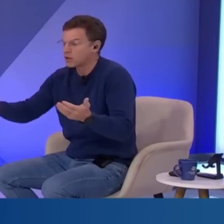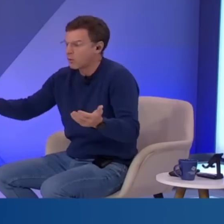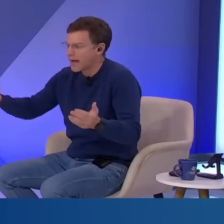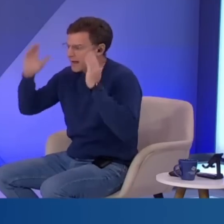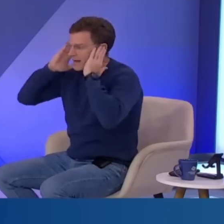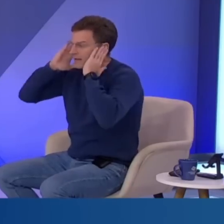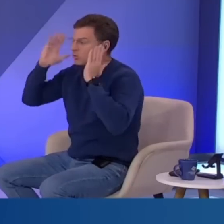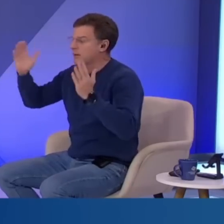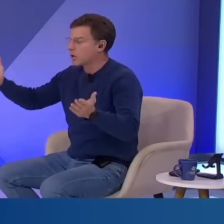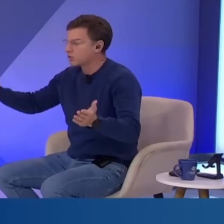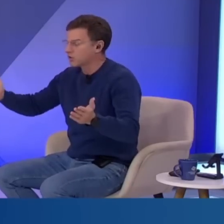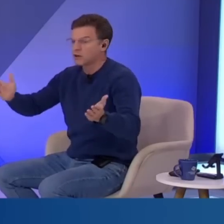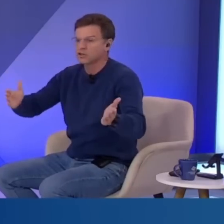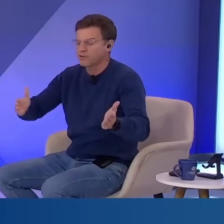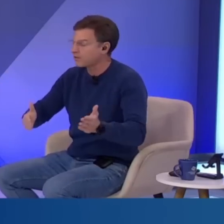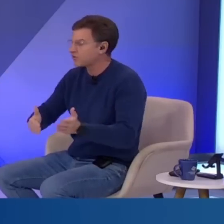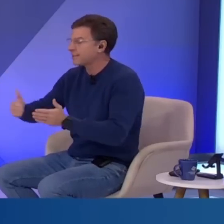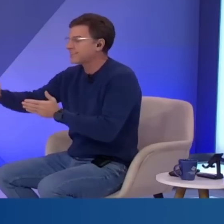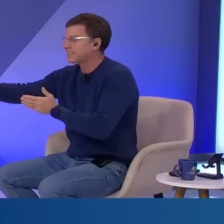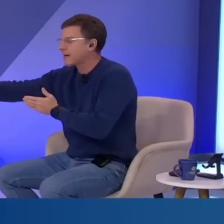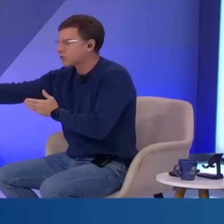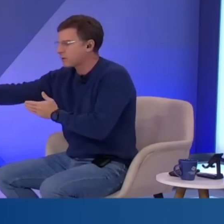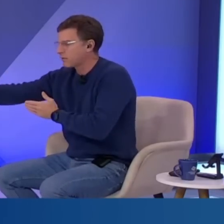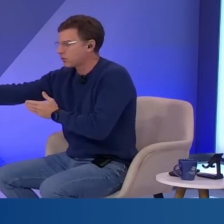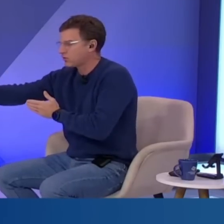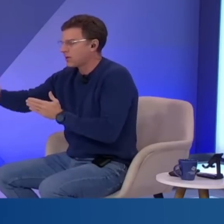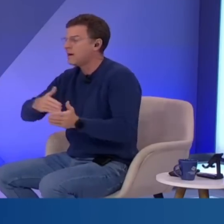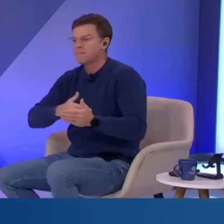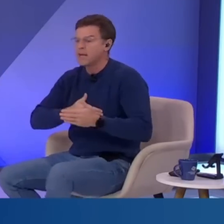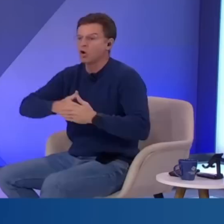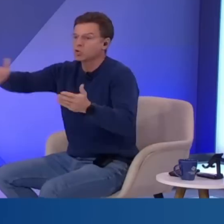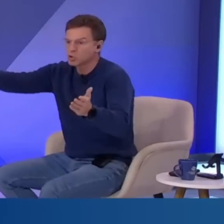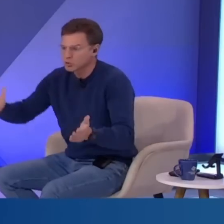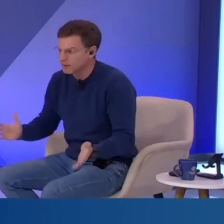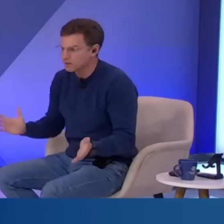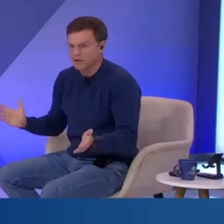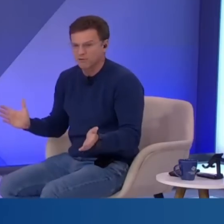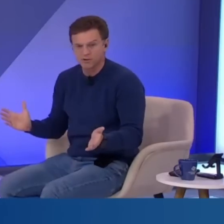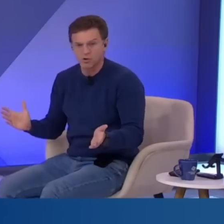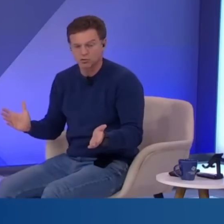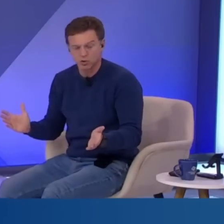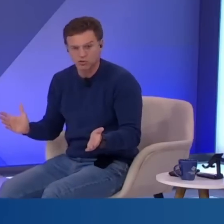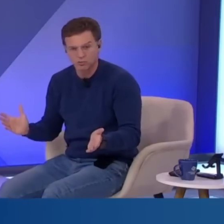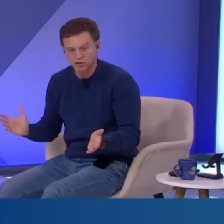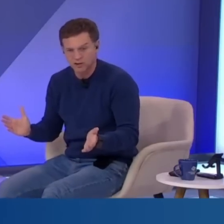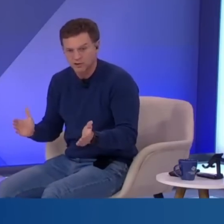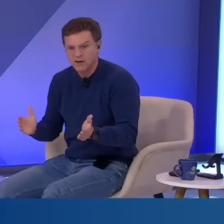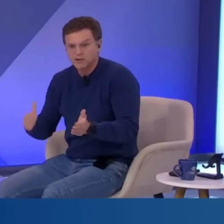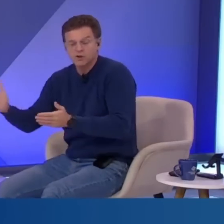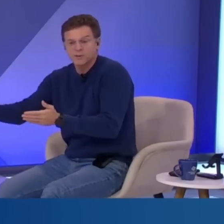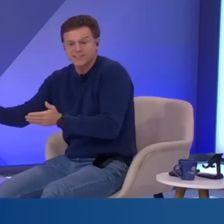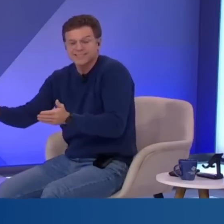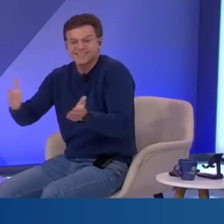exata, porque não é, ele não tem bola de cristal, se tivesse, tinha acertado as previsões dele e errou tudo de previsão que ele fez ao longo dos dois últimos